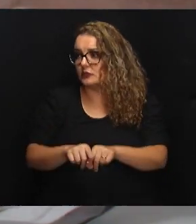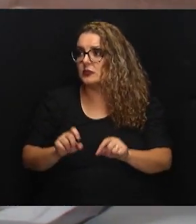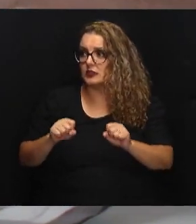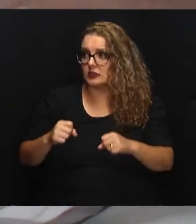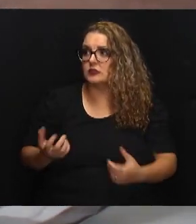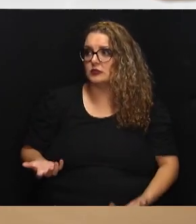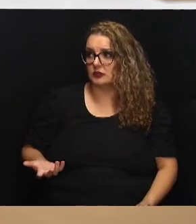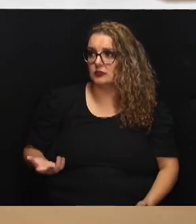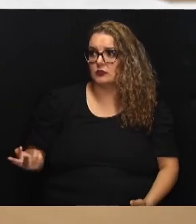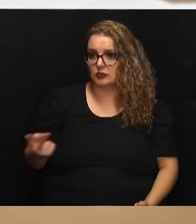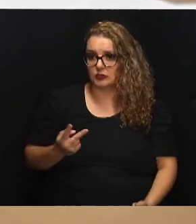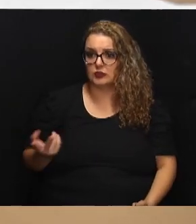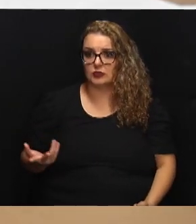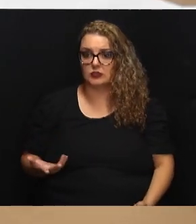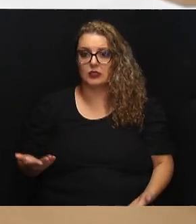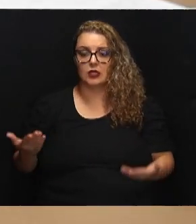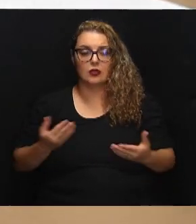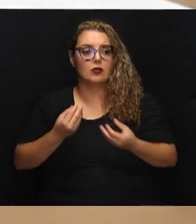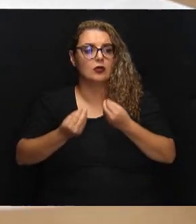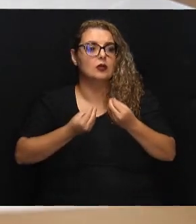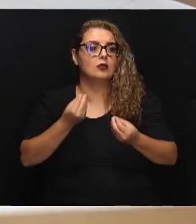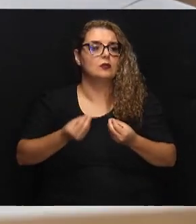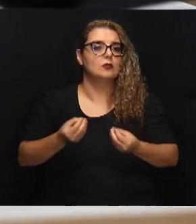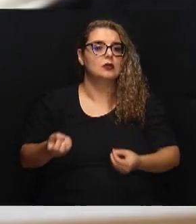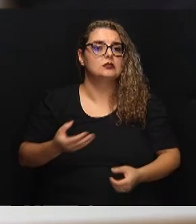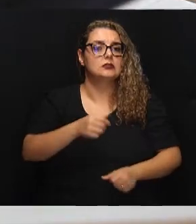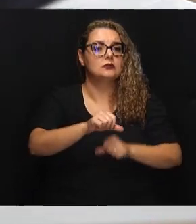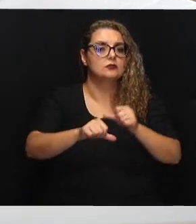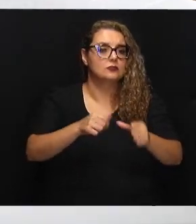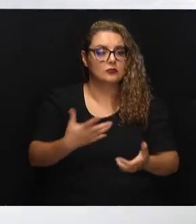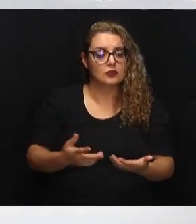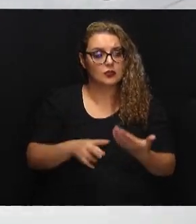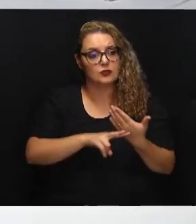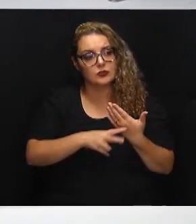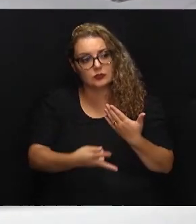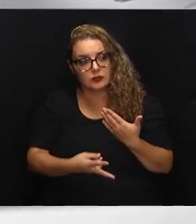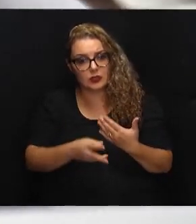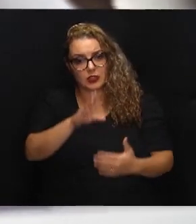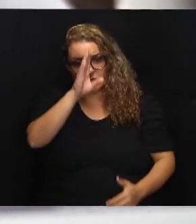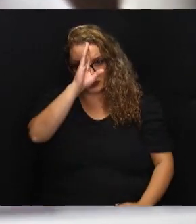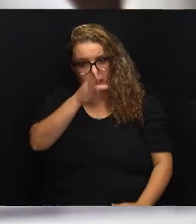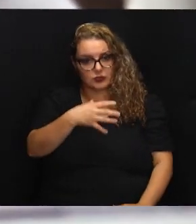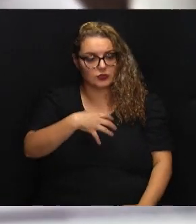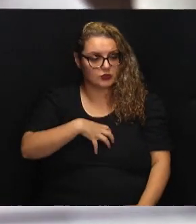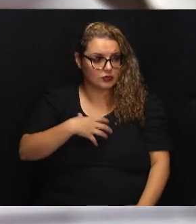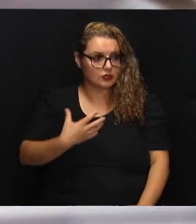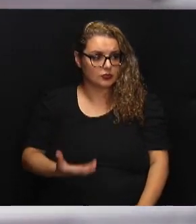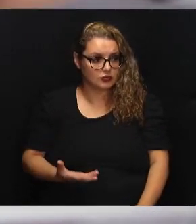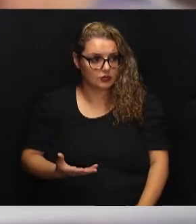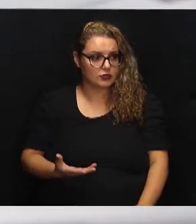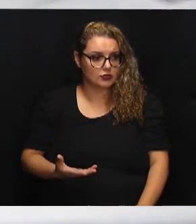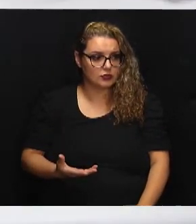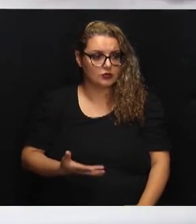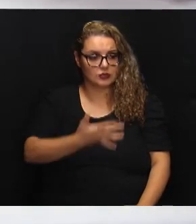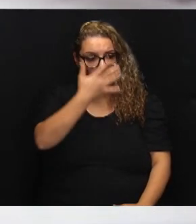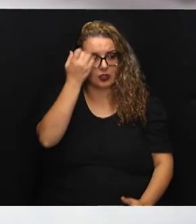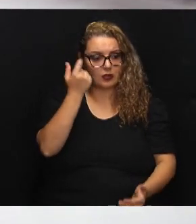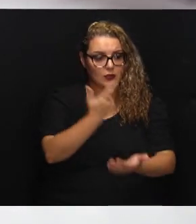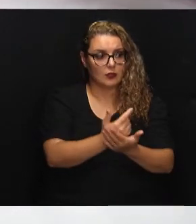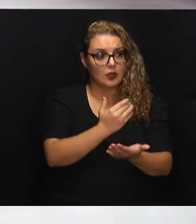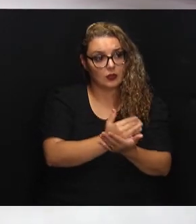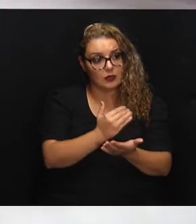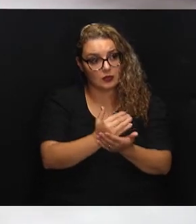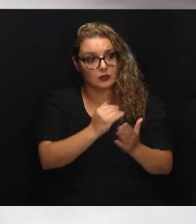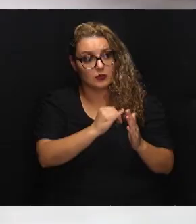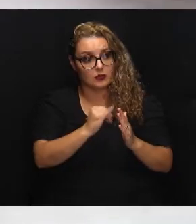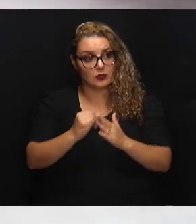dois casos. E agora, como que essas novas alterações impactam diretamente a forma de como os consumidores podem financiar os imóveis?